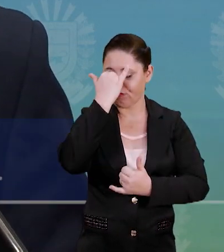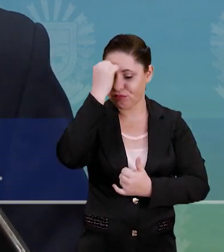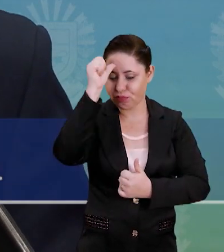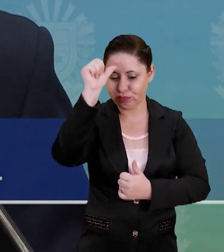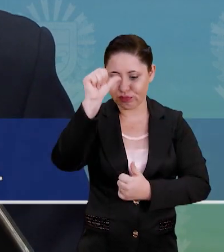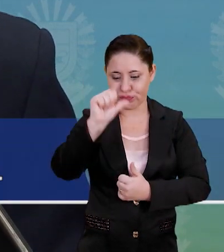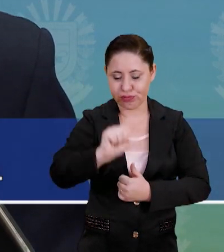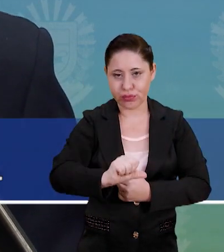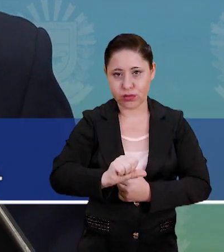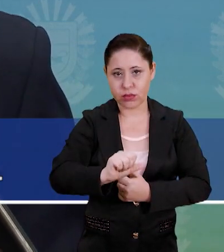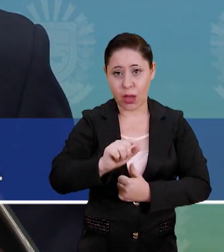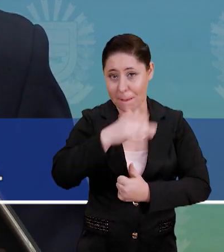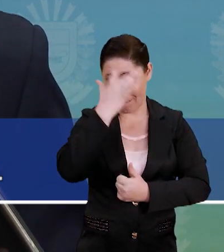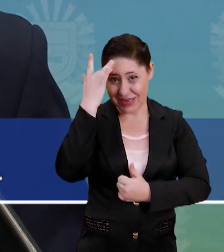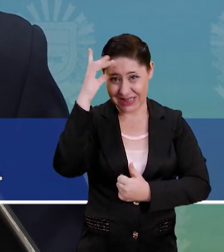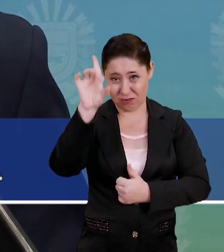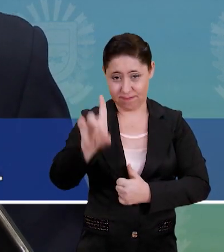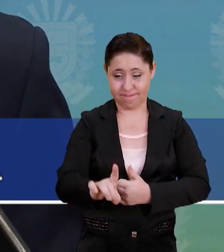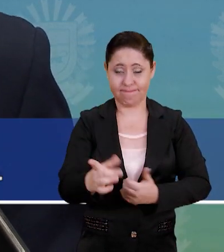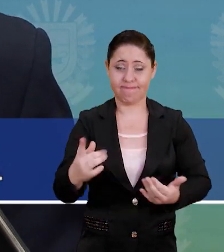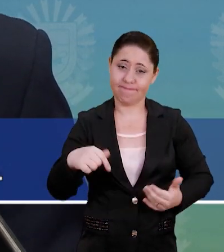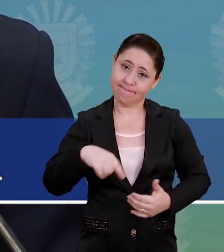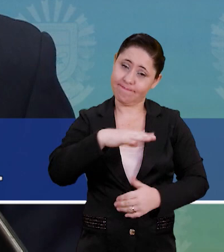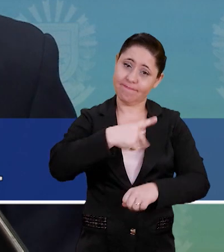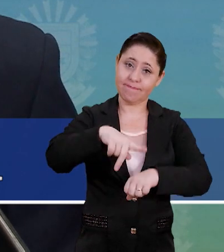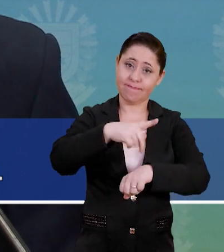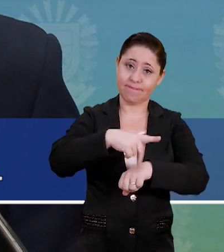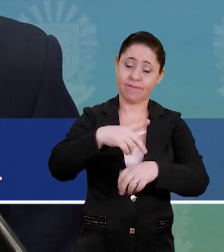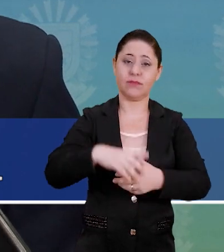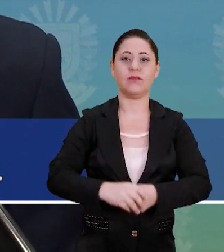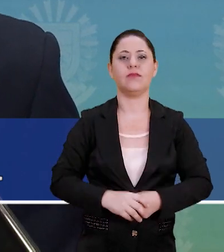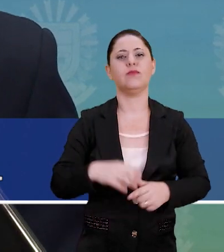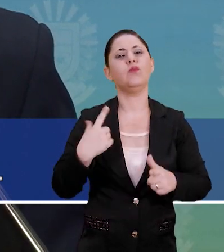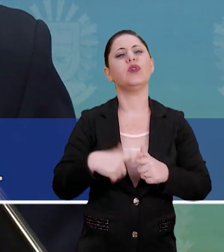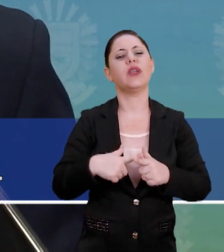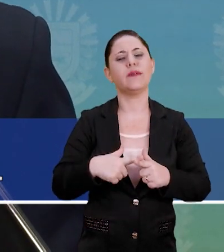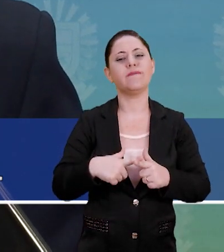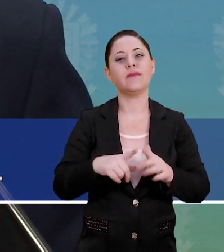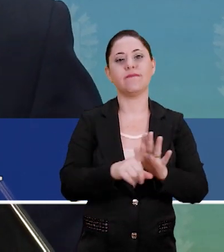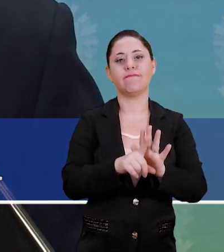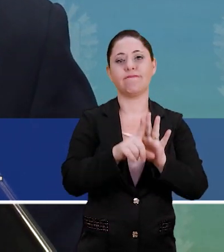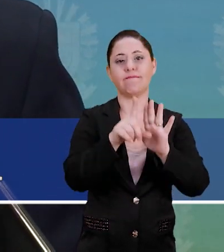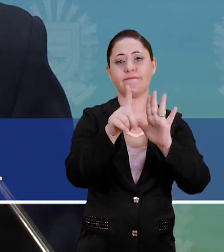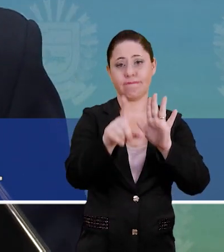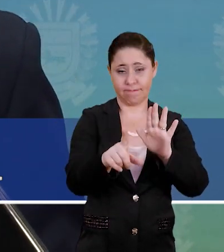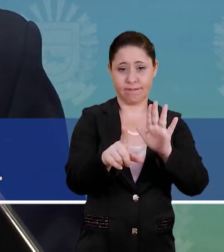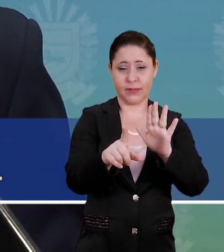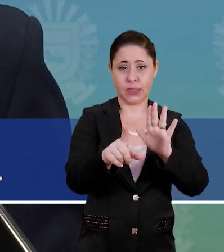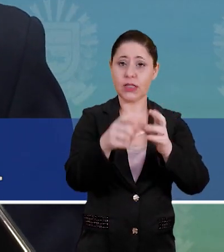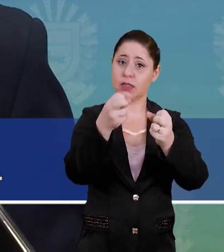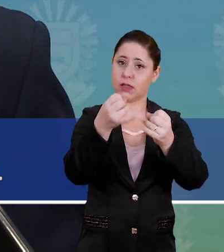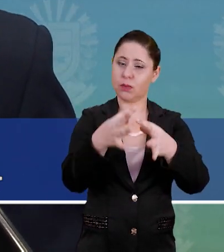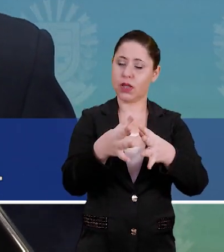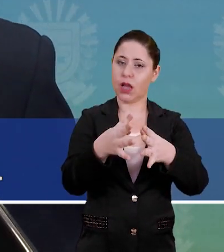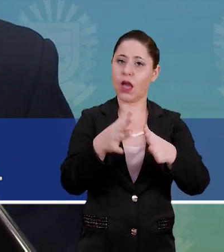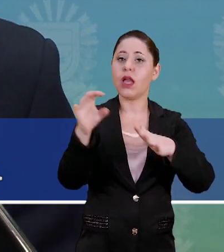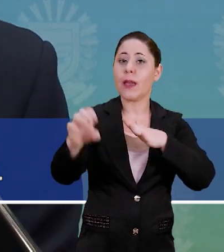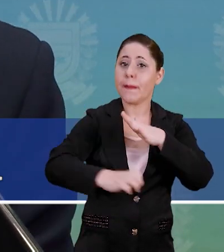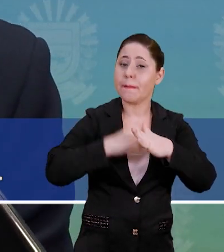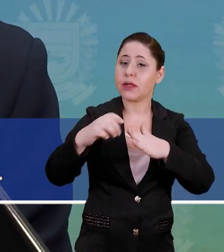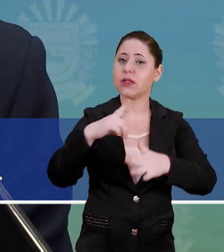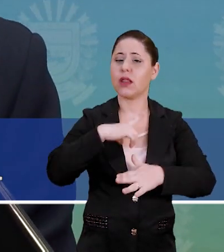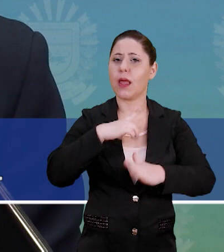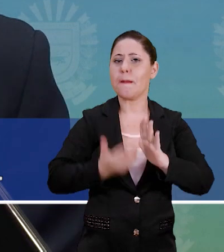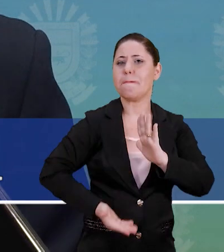ruim, tão negativa para as pessoas com deficiência no país, porque a legislação ela estabelece